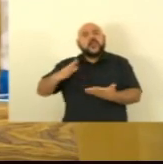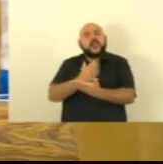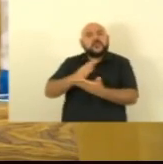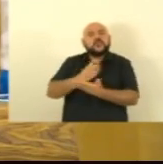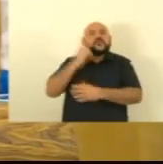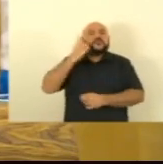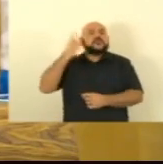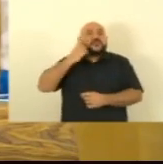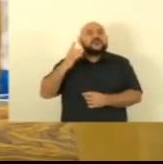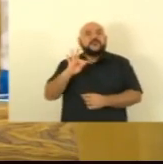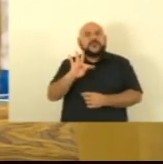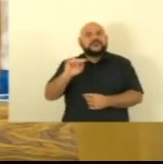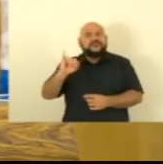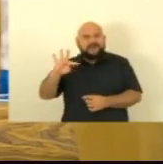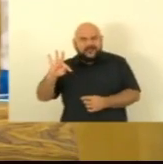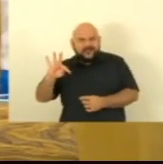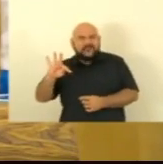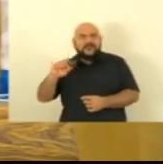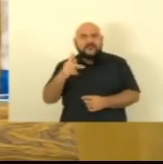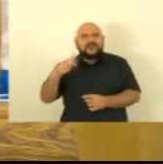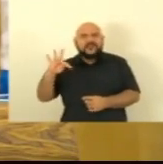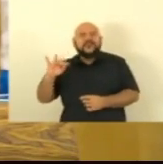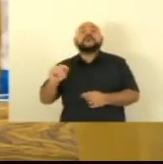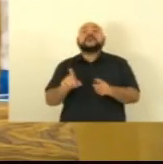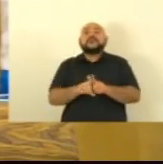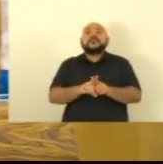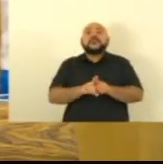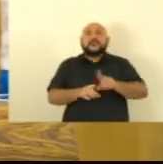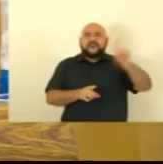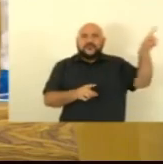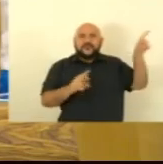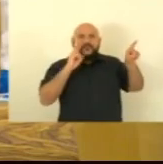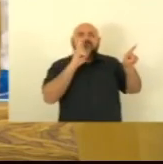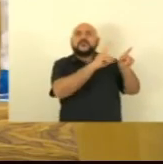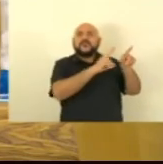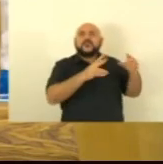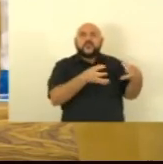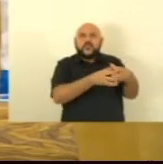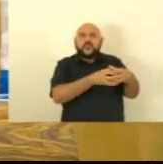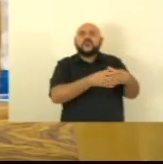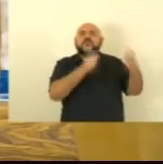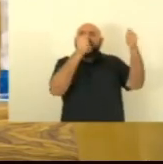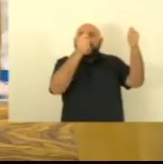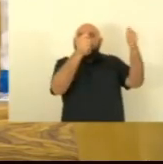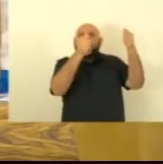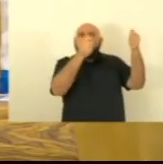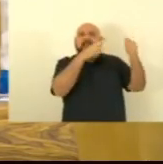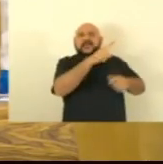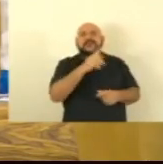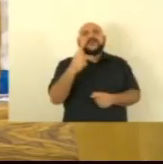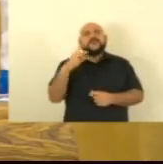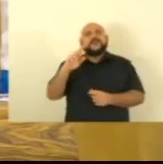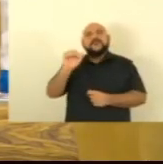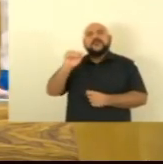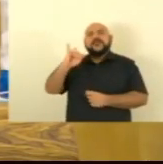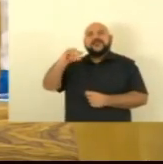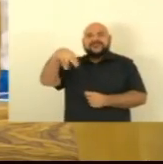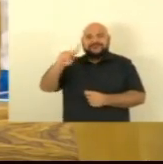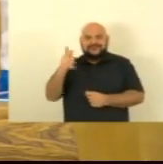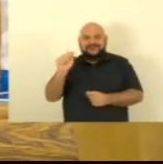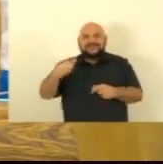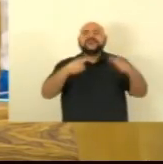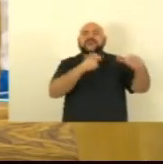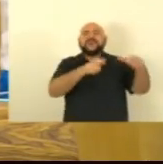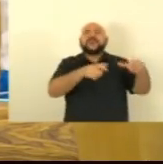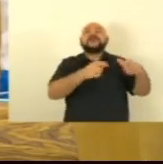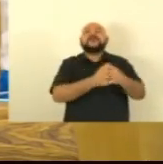lá no acampamento dos patriotas na prainha e apanhando, para ver se não ia ficar um mês em todos os veículos de